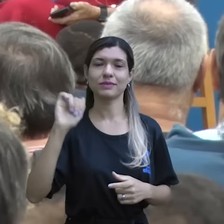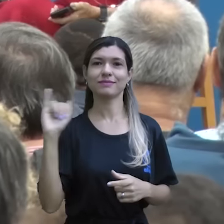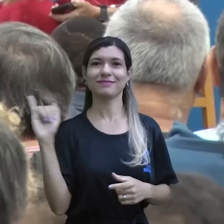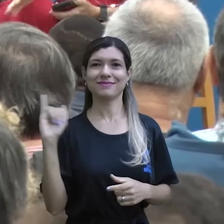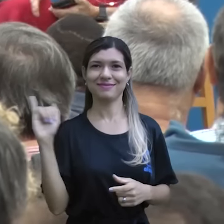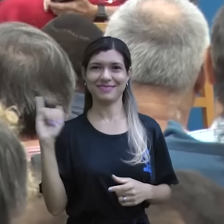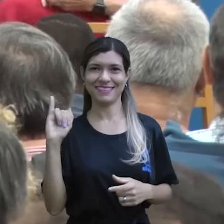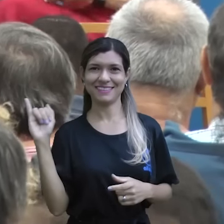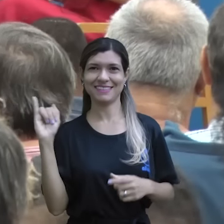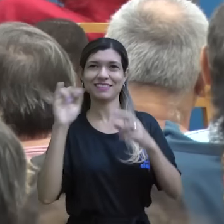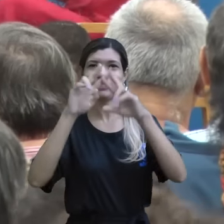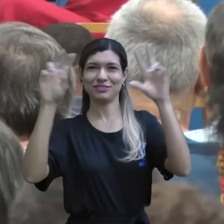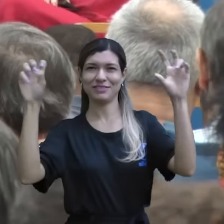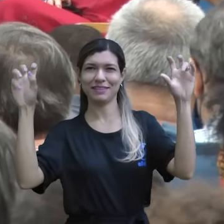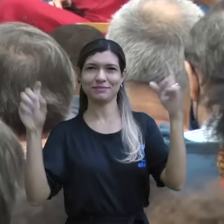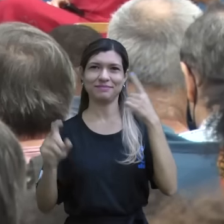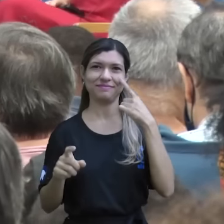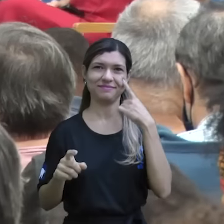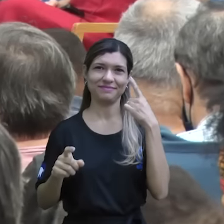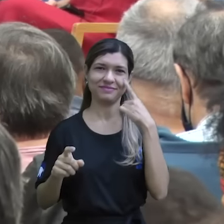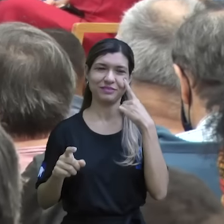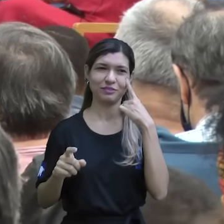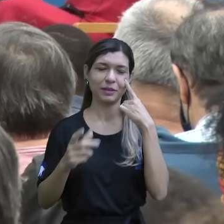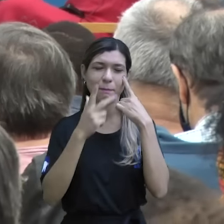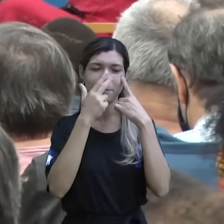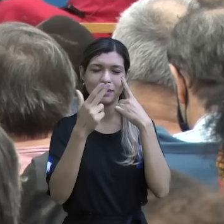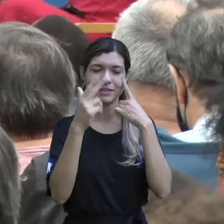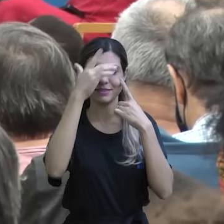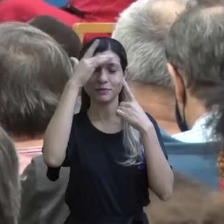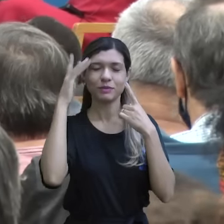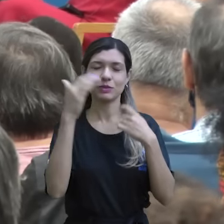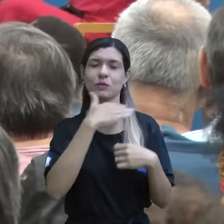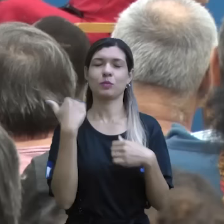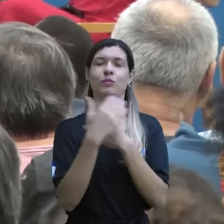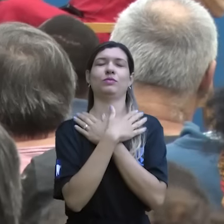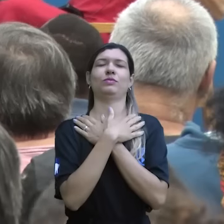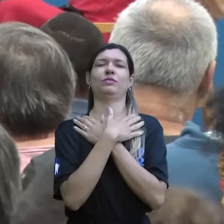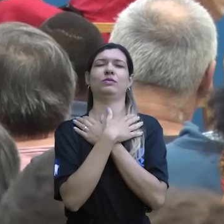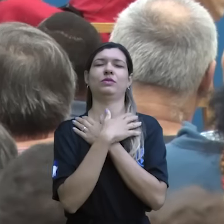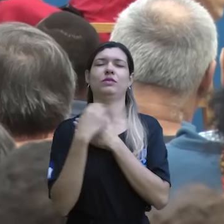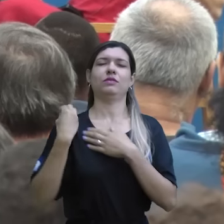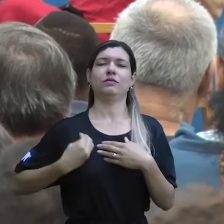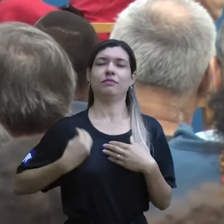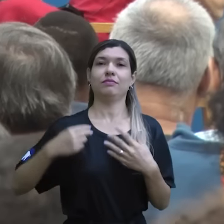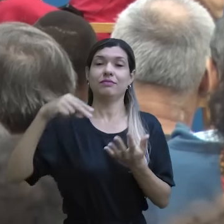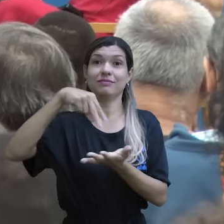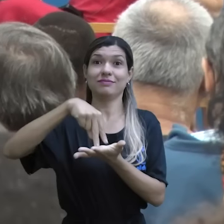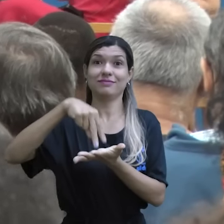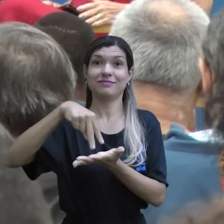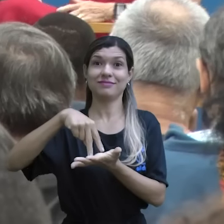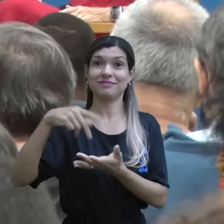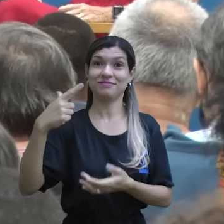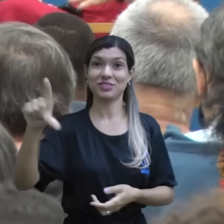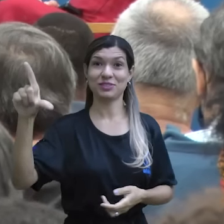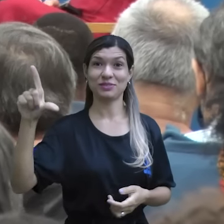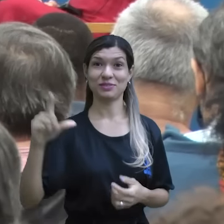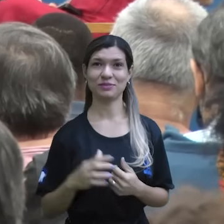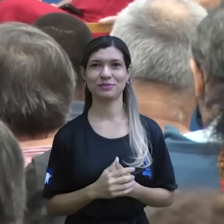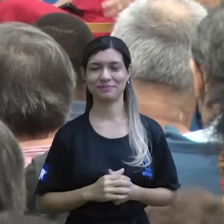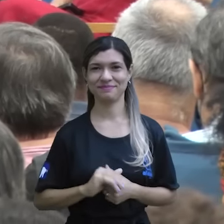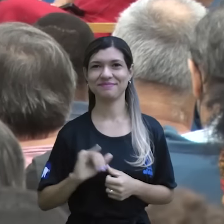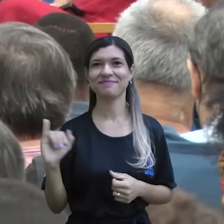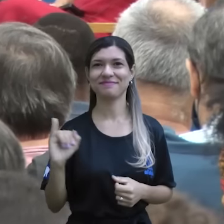só sobre enterros de Inhaúma. Aí que ele diz... que quer ser enterrado no cemitério de São João Batista. É. Né? E por